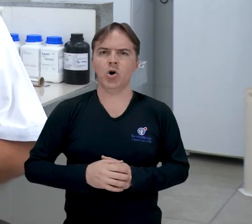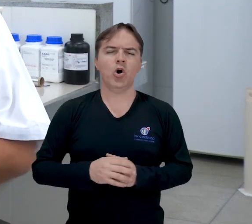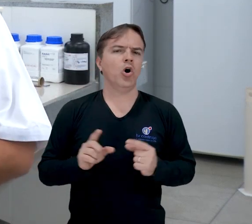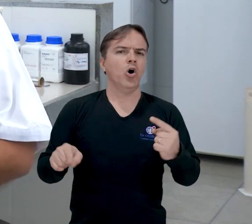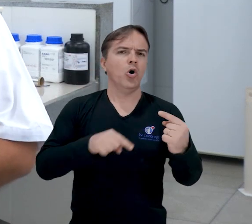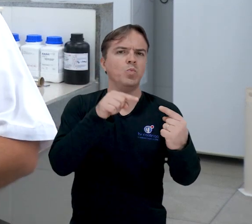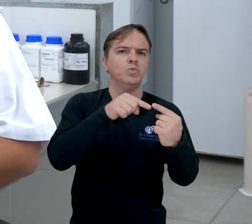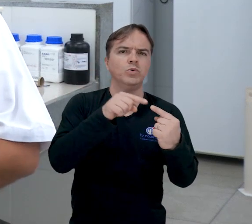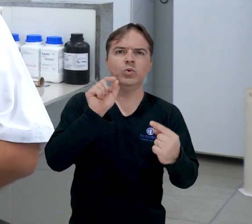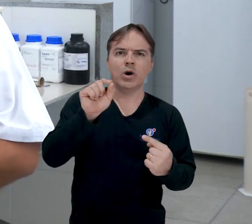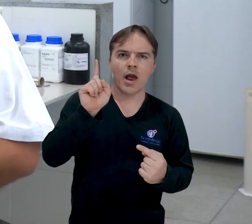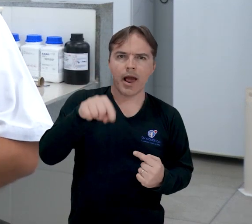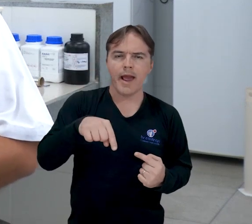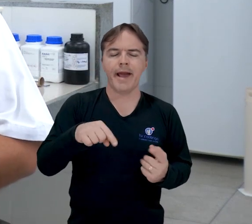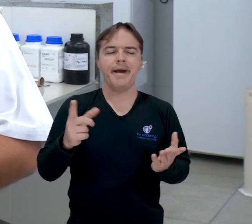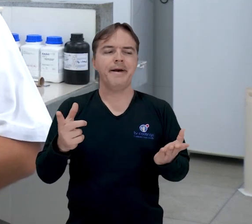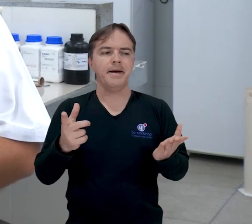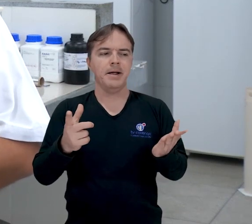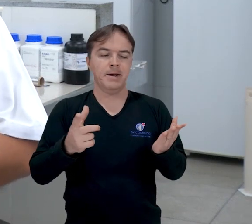película que